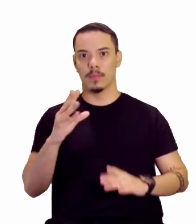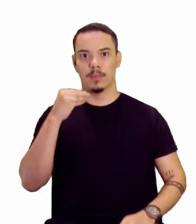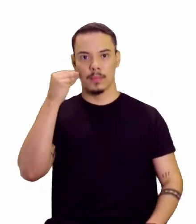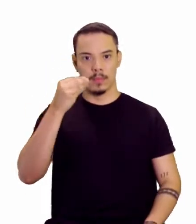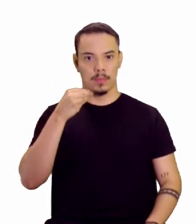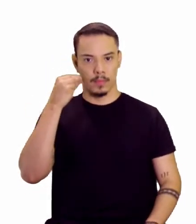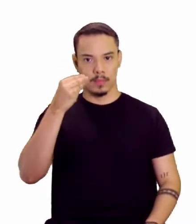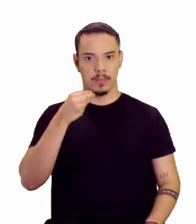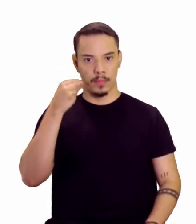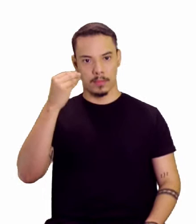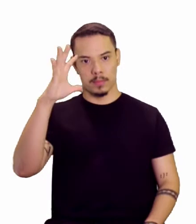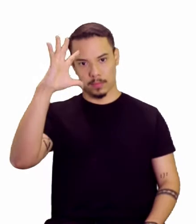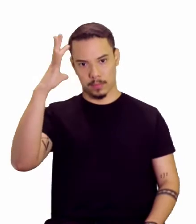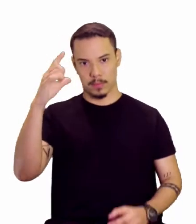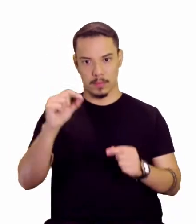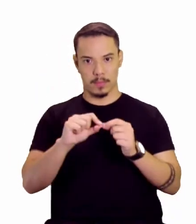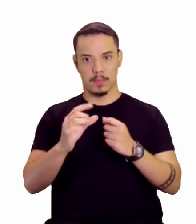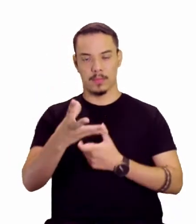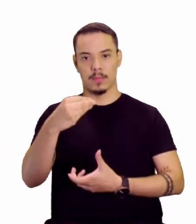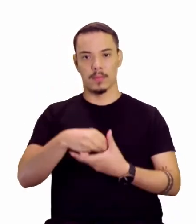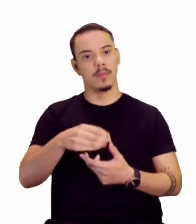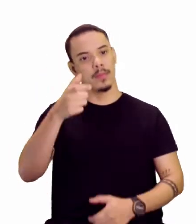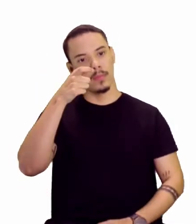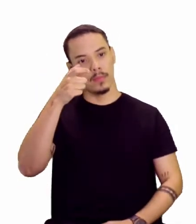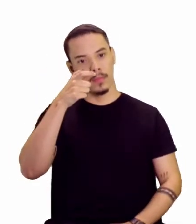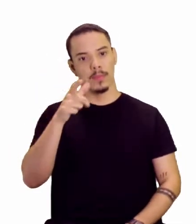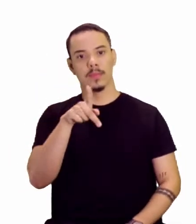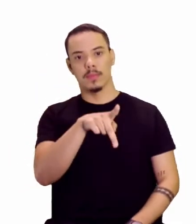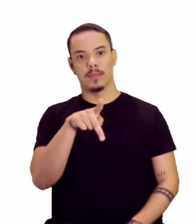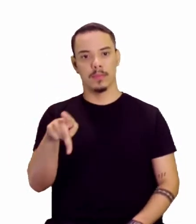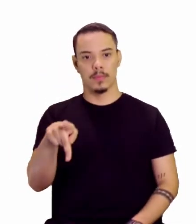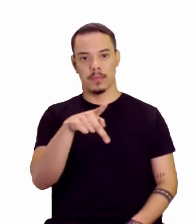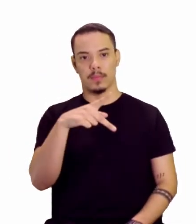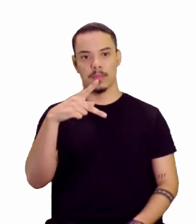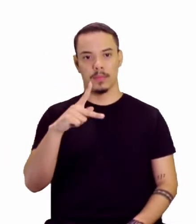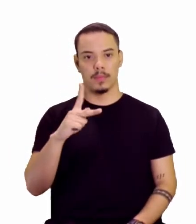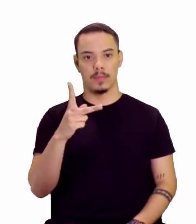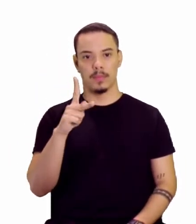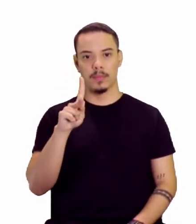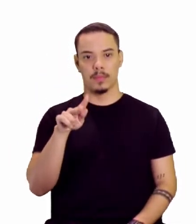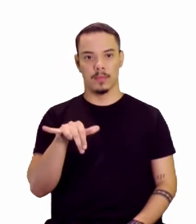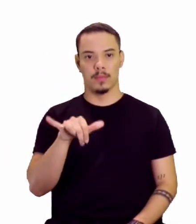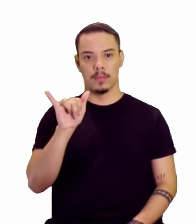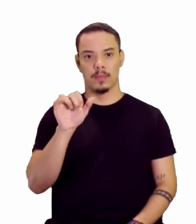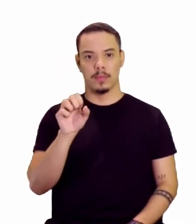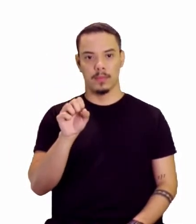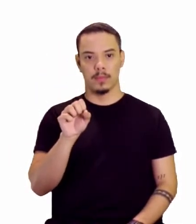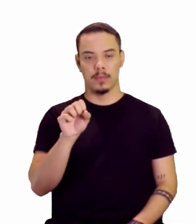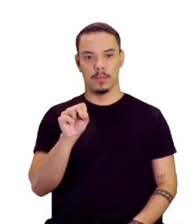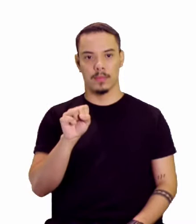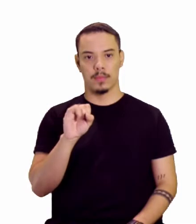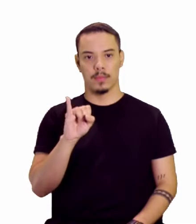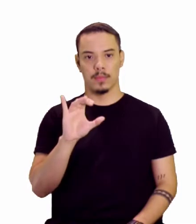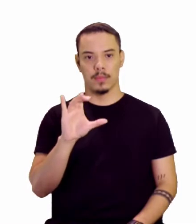experiência realizada em laboratório, o professor Psickson, né? É o Physicon.